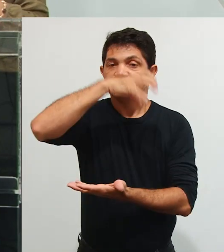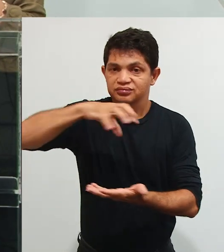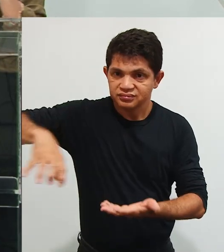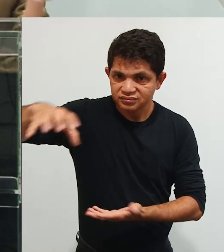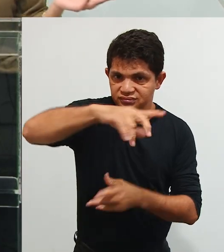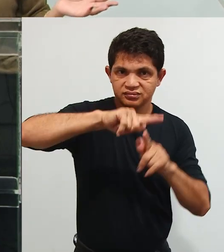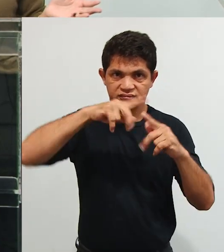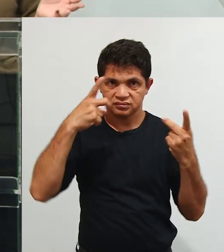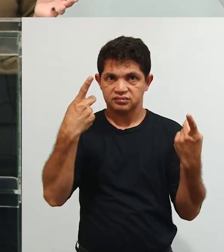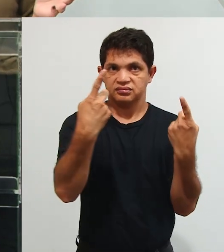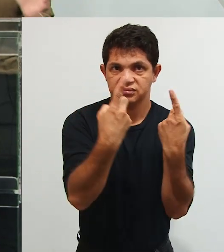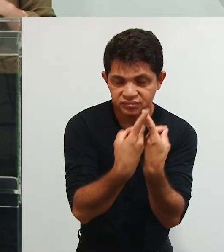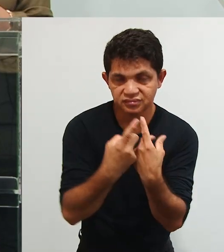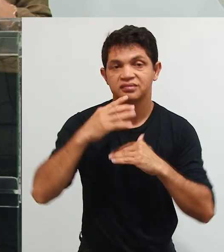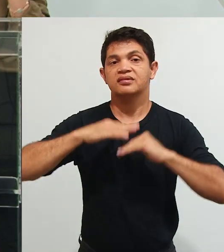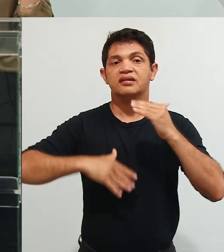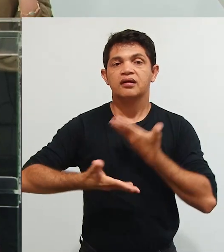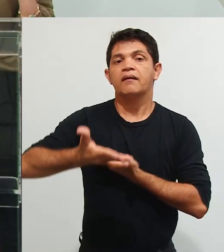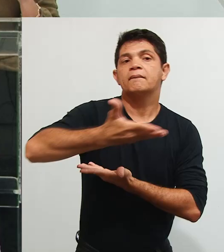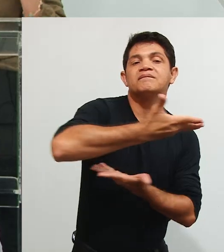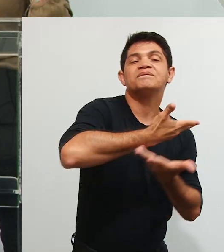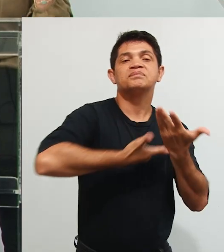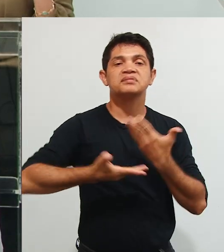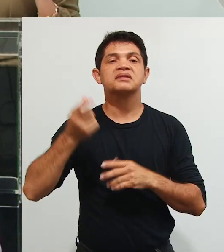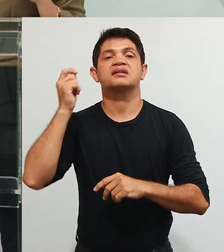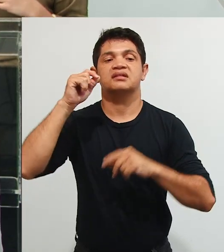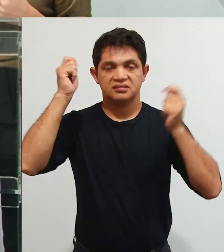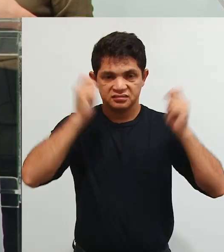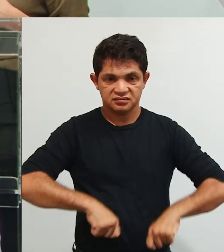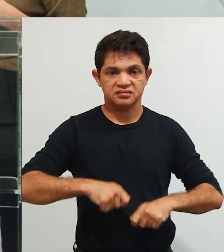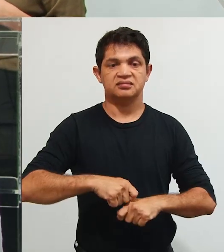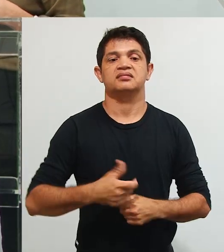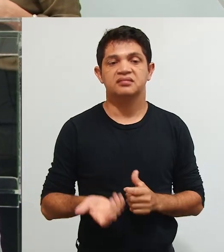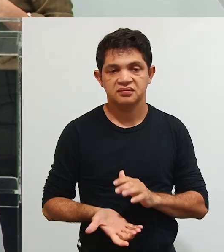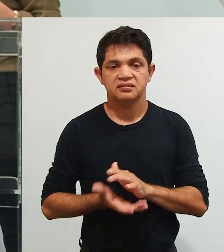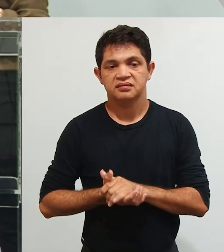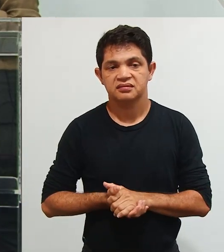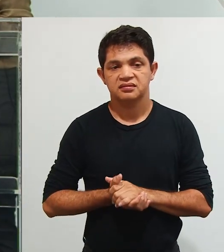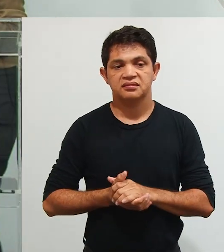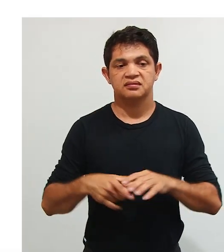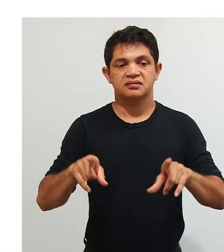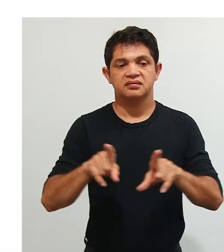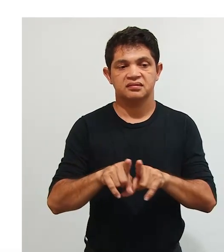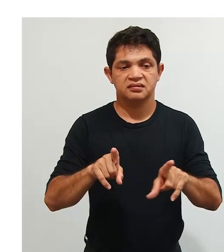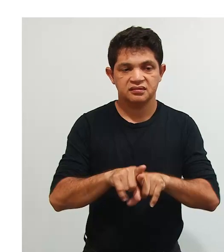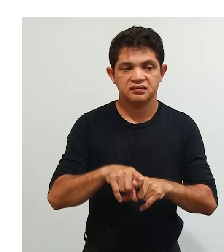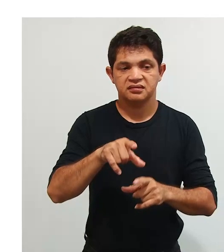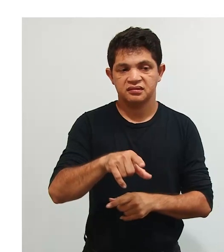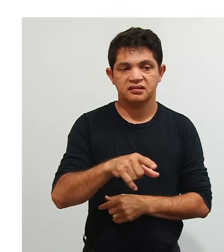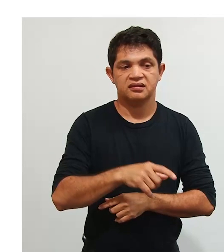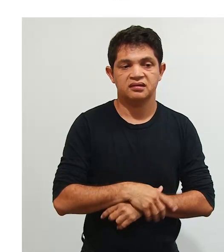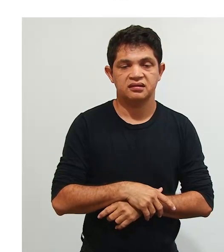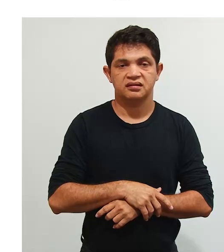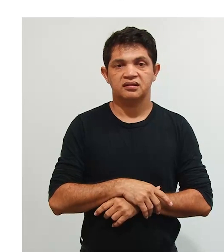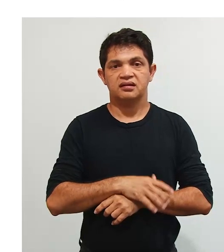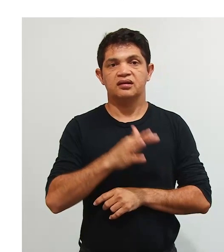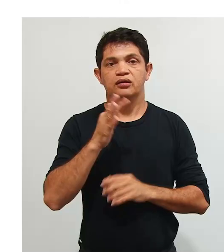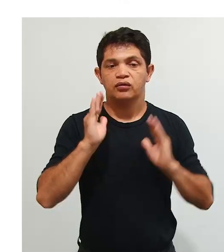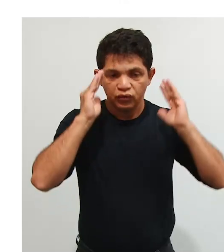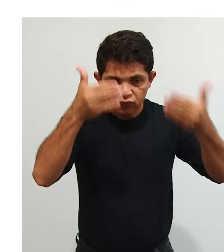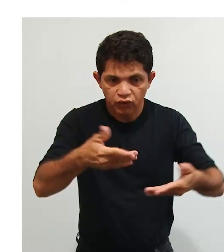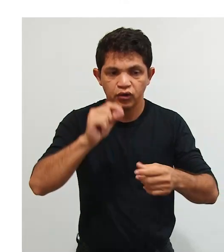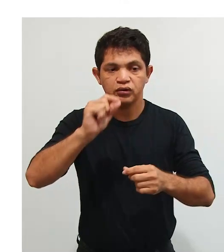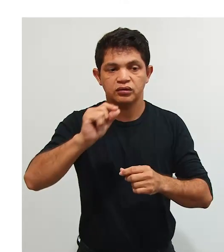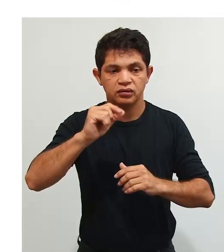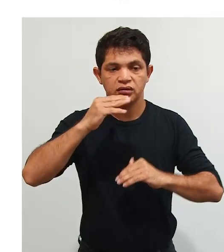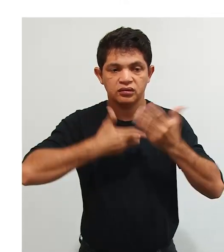ficam procurando o culpado e a solução fica de escanteio nessa história, né? E evitar o uso